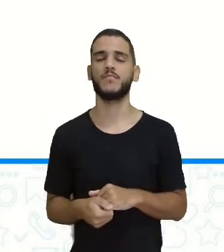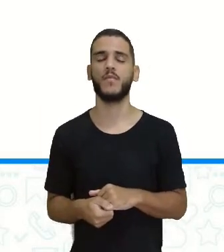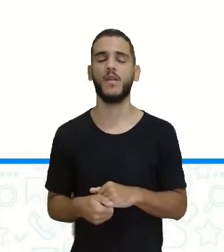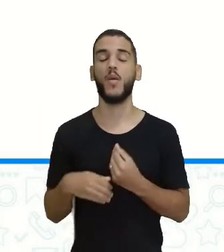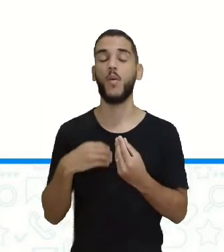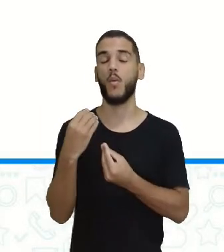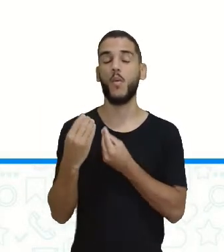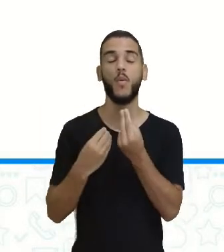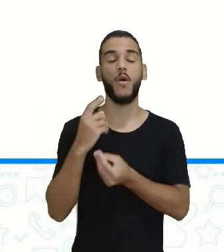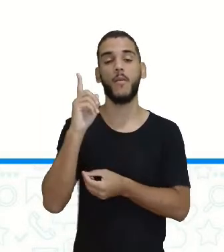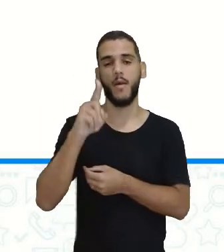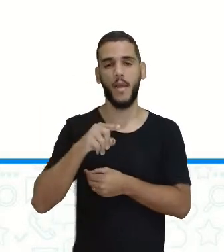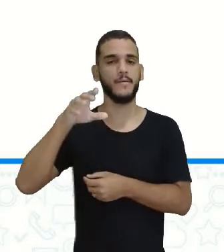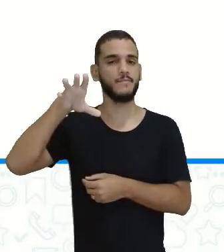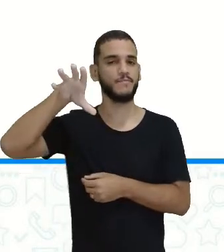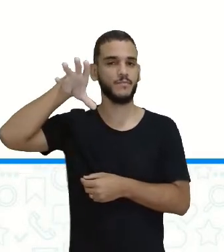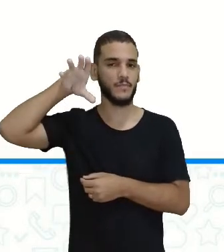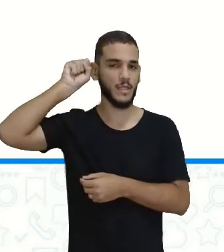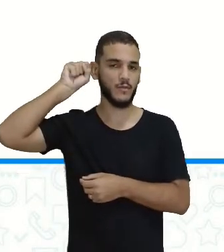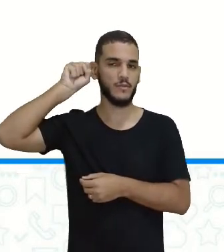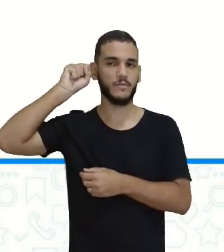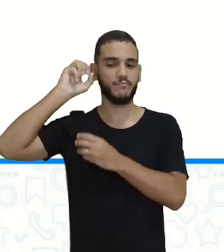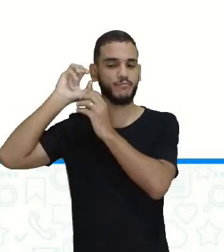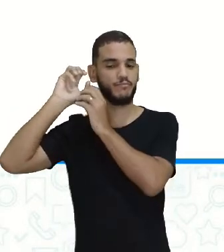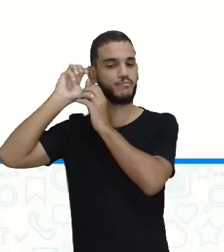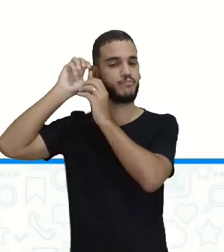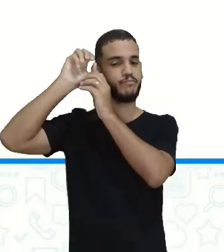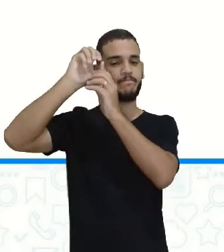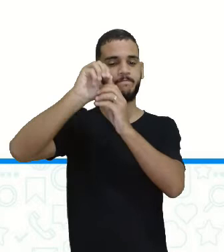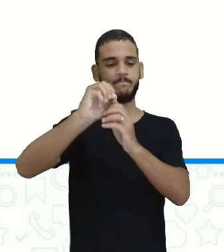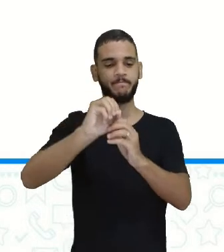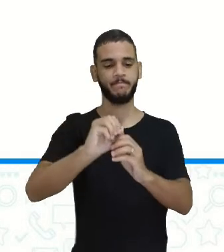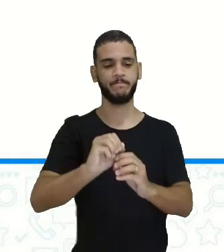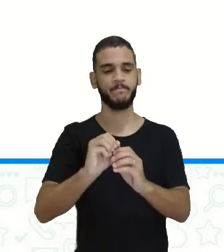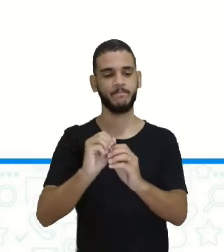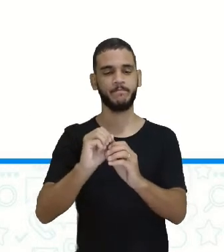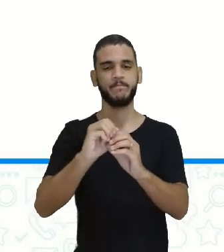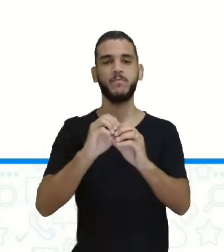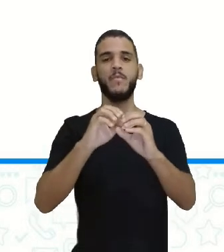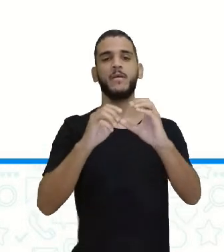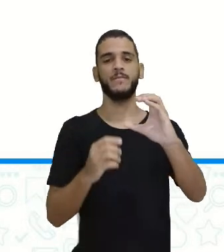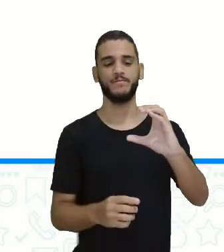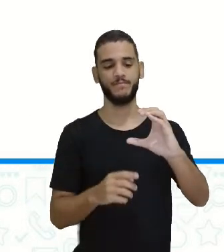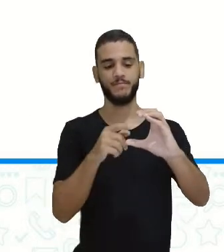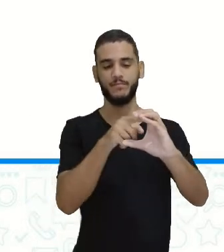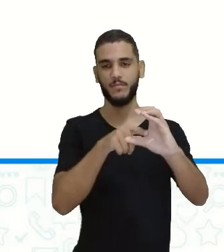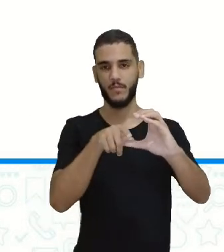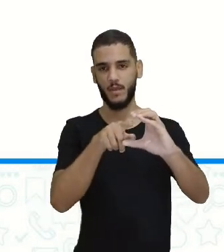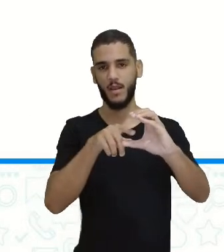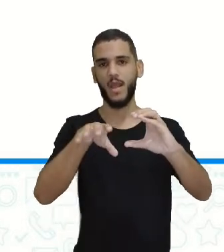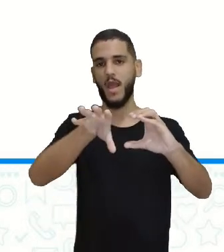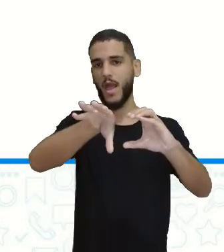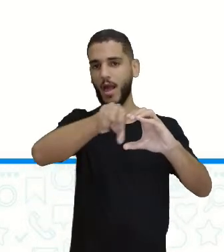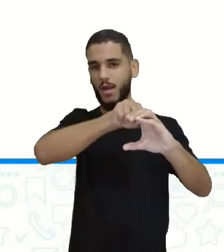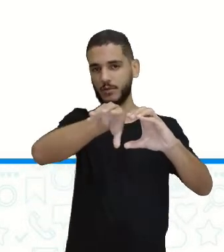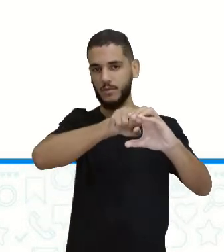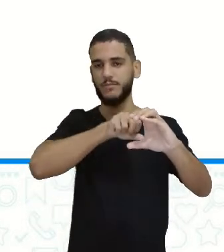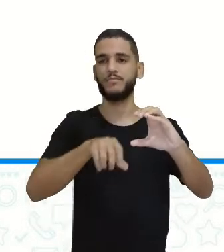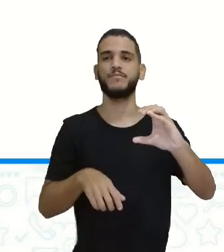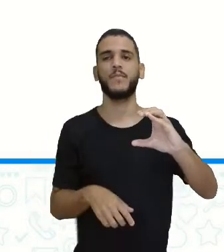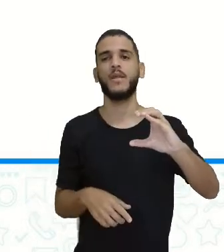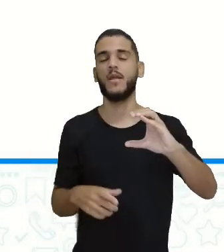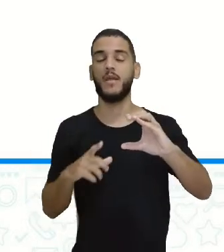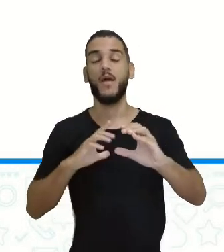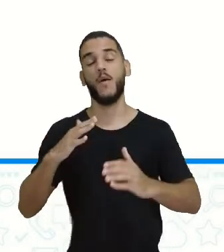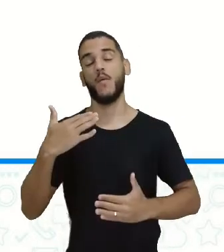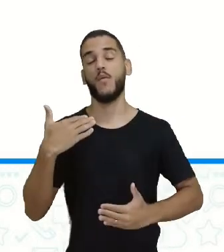essa audição acontece no nosso corpo? Nós temos a propagação do som. Então, algum instrumento, a nossa voz, o